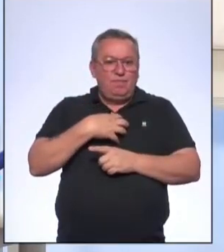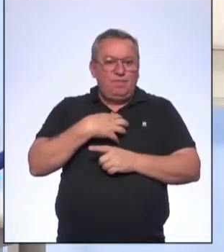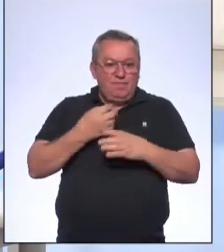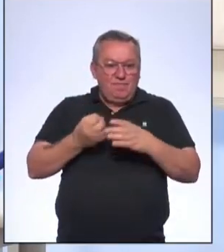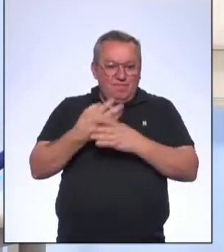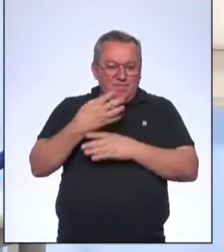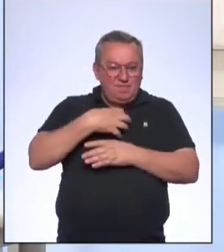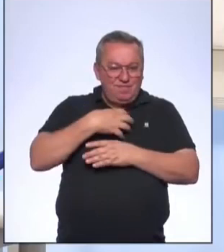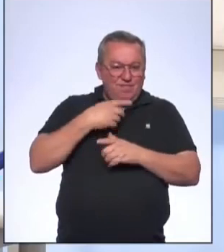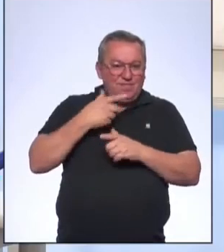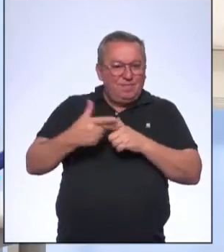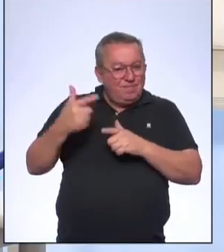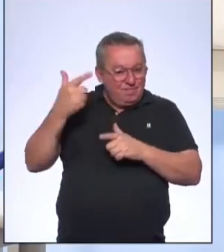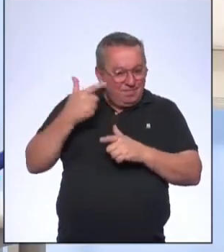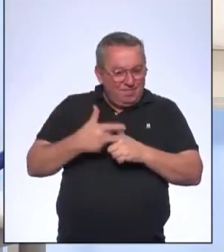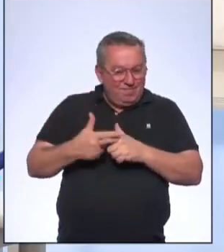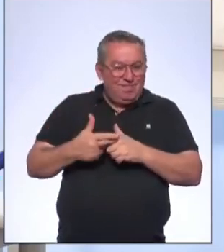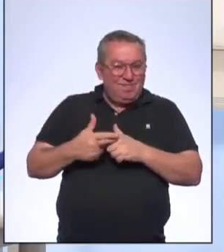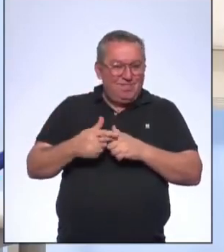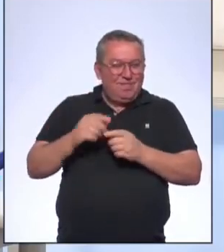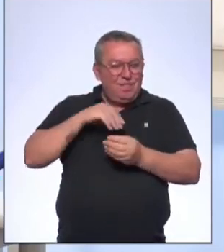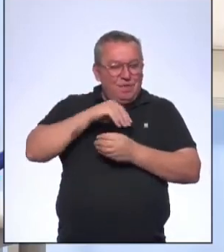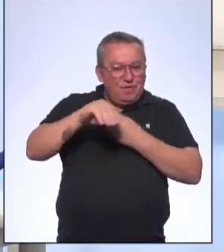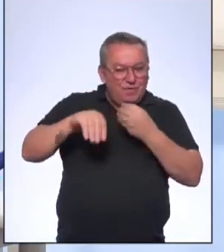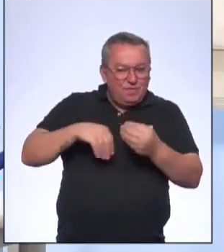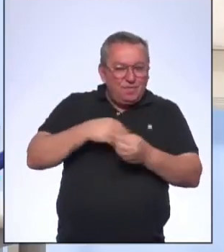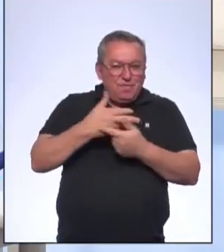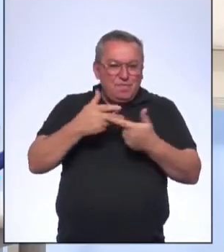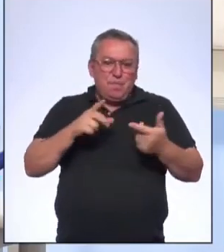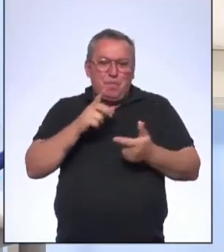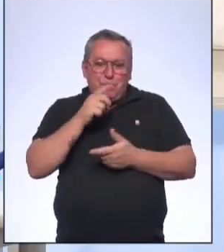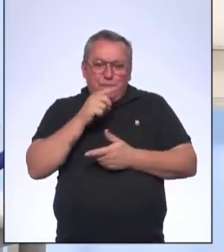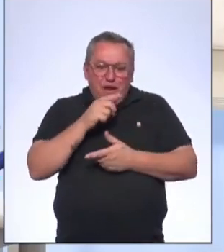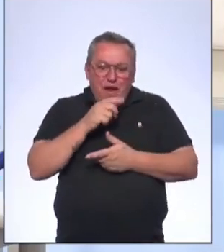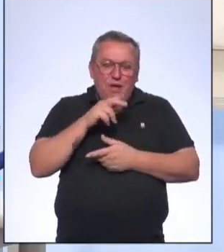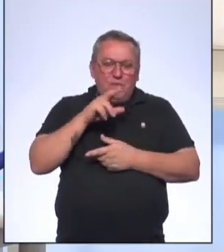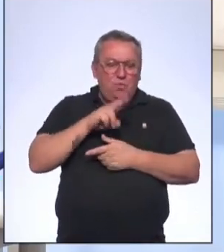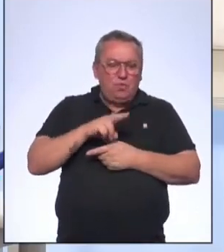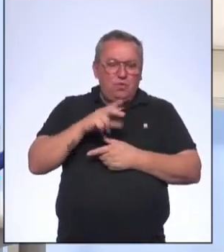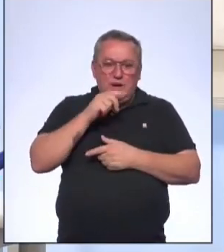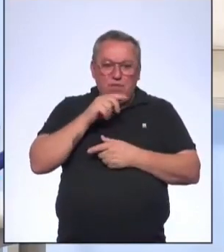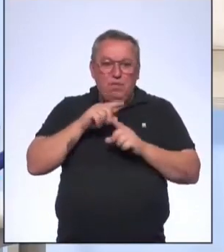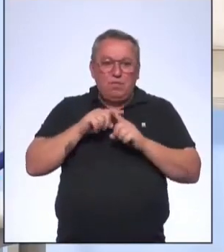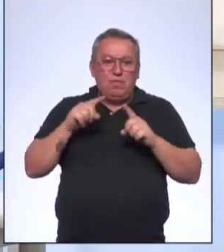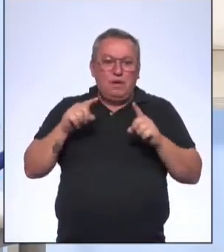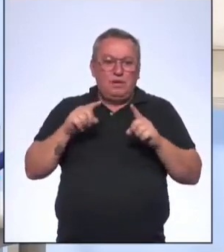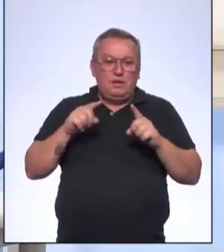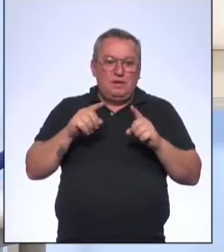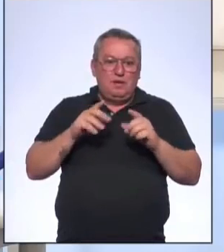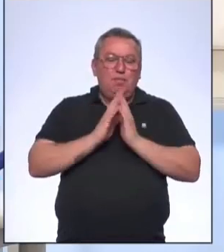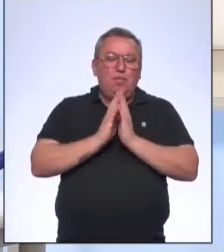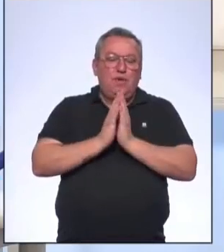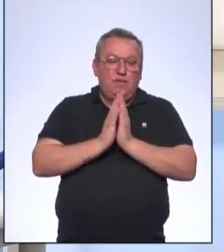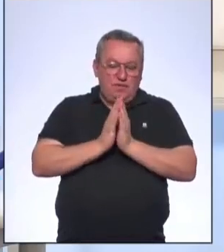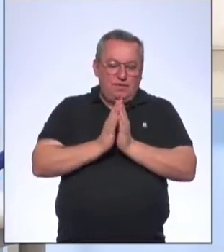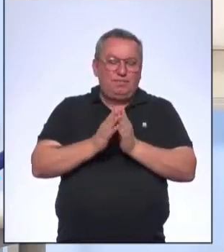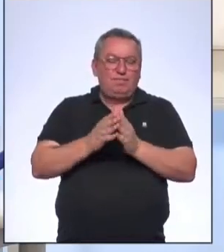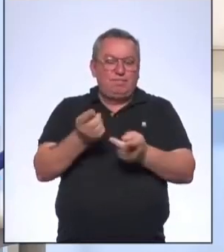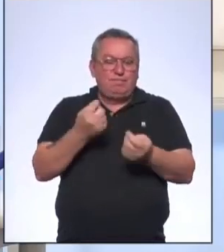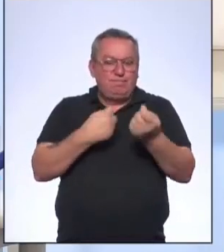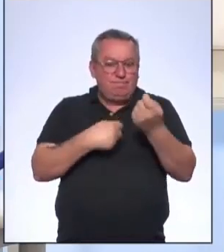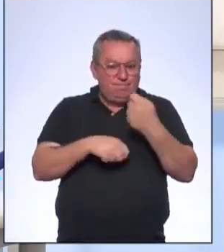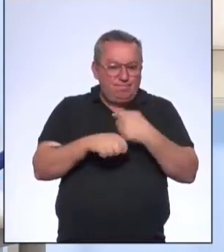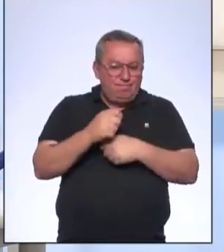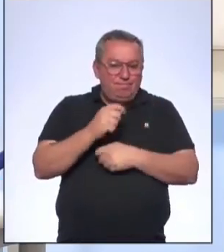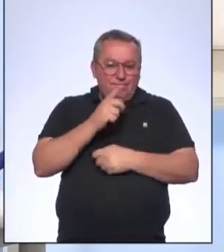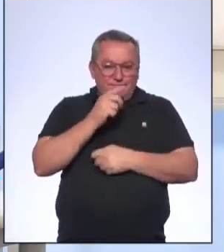situação problema aqui que envolve toda essa questão de consumo de água, mas assim, por Deus, economiza água.